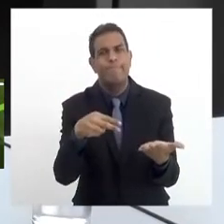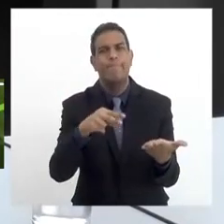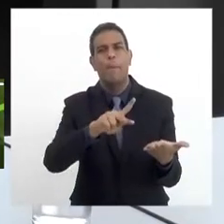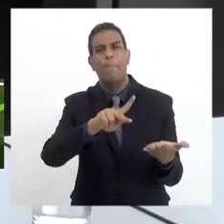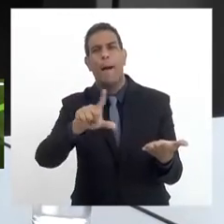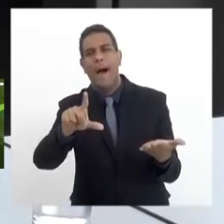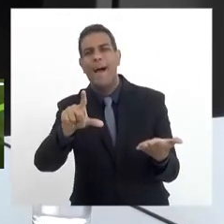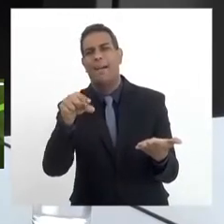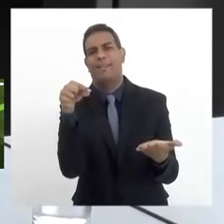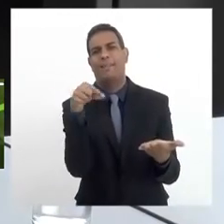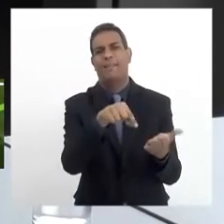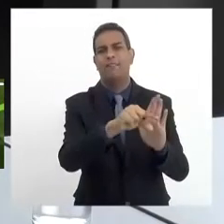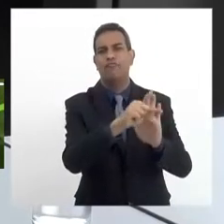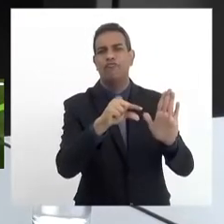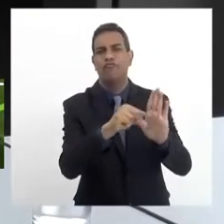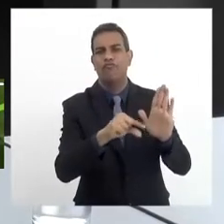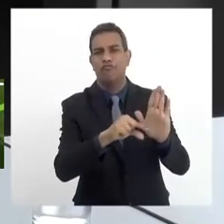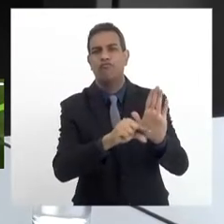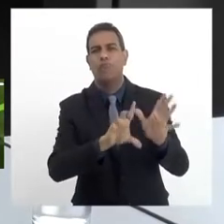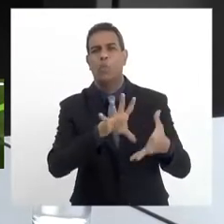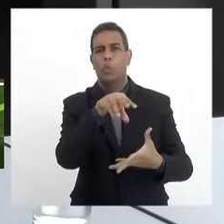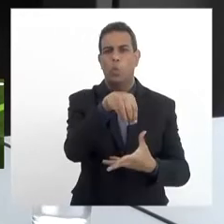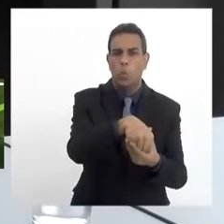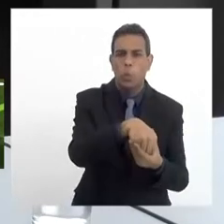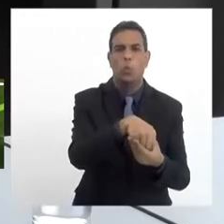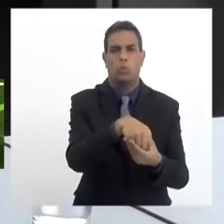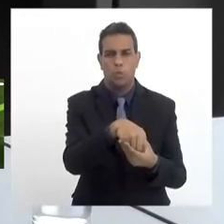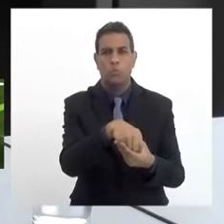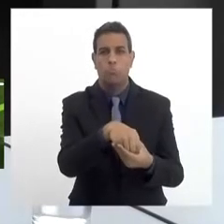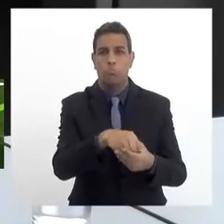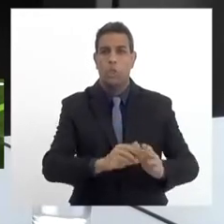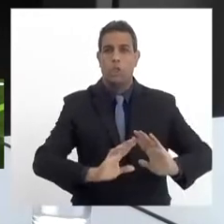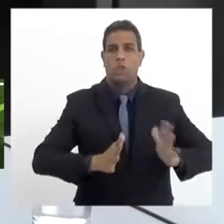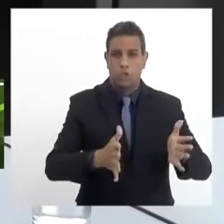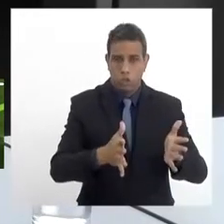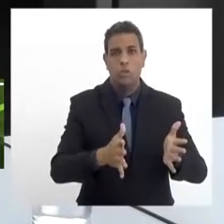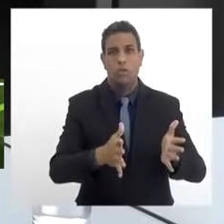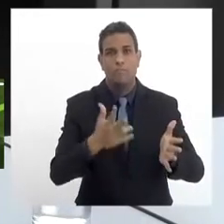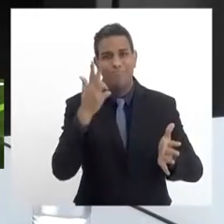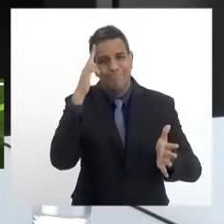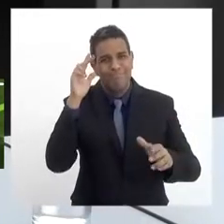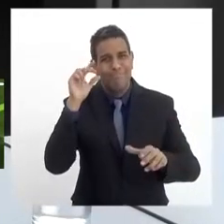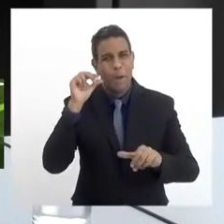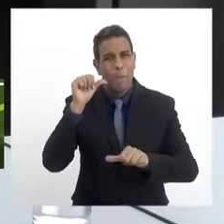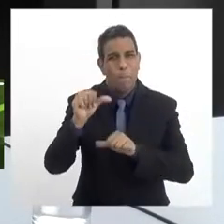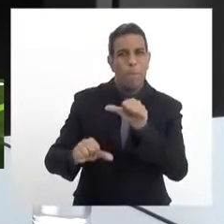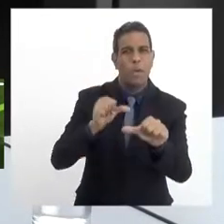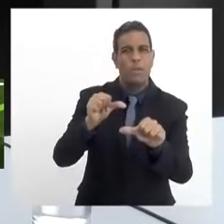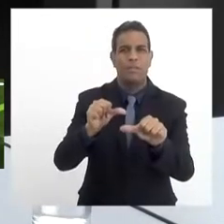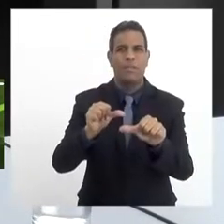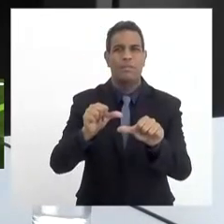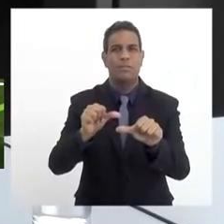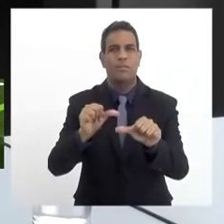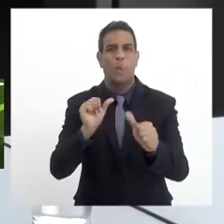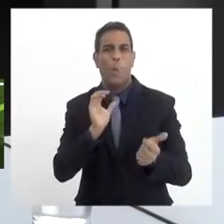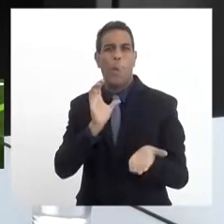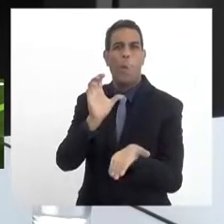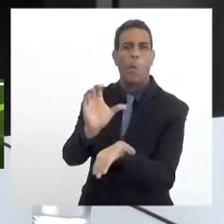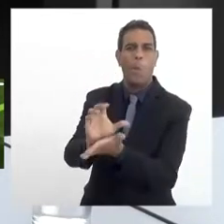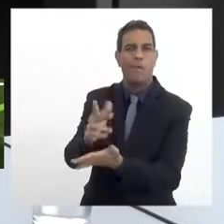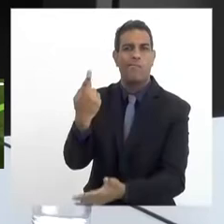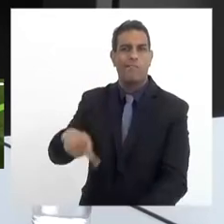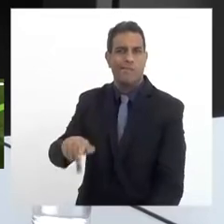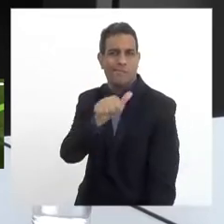projeto, né, que já fez parte do regime de recuperação fiscal. Ok. Foi um